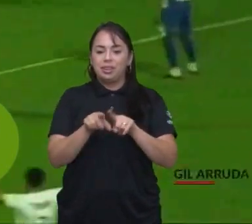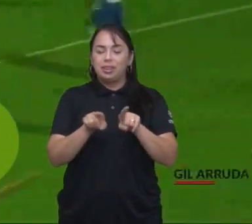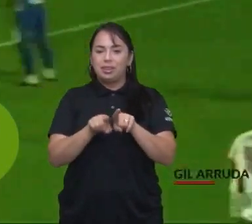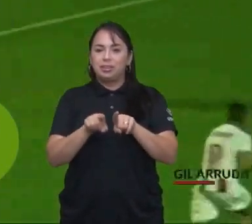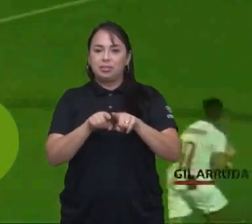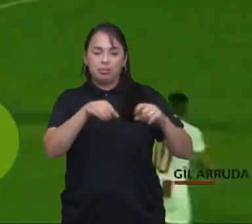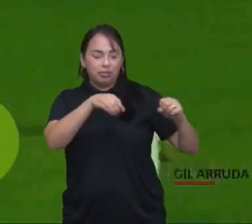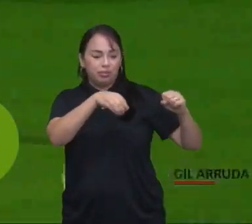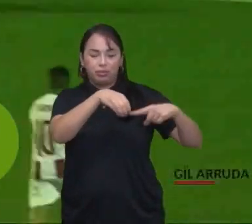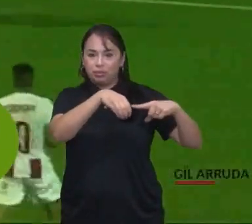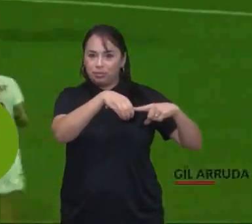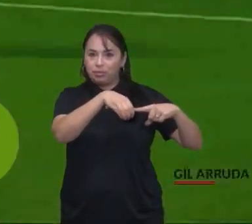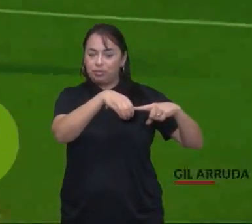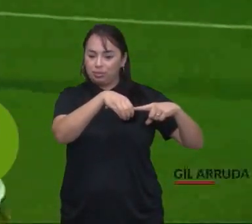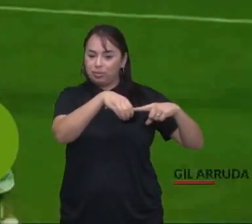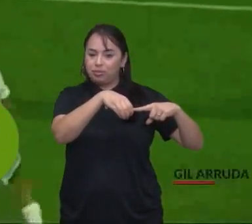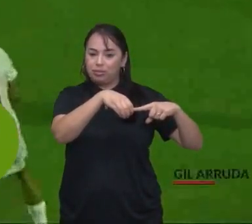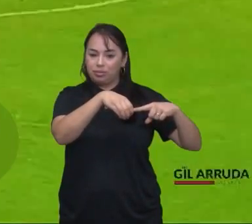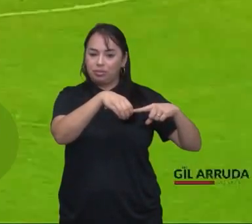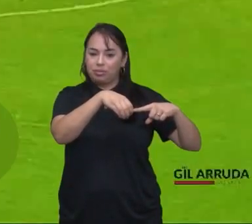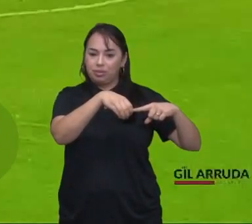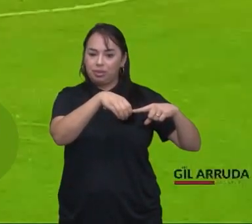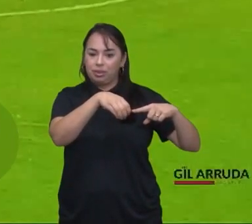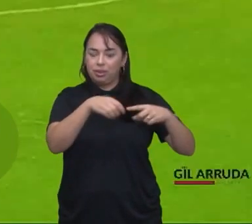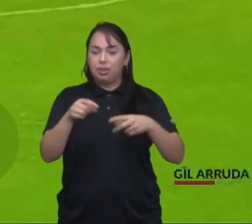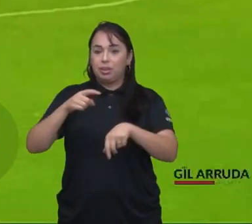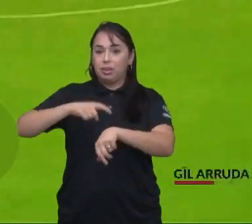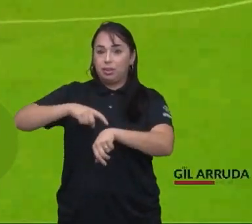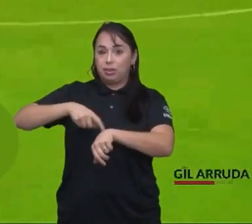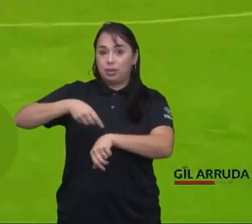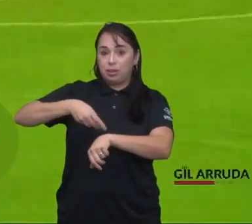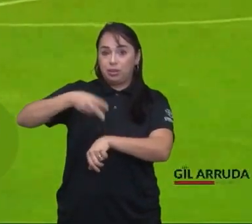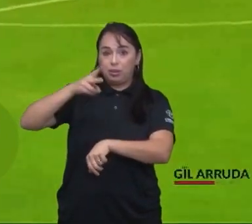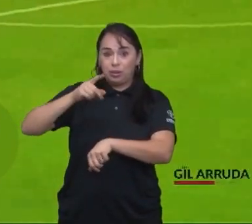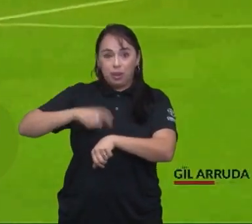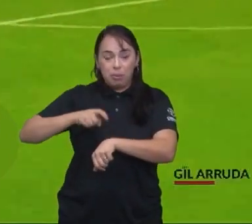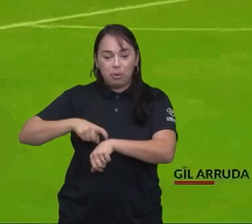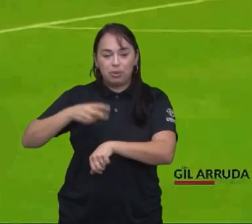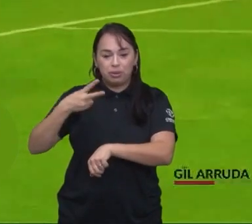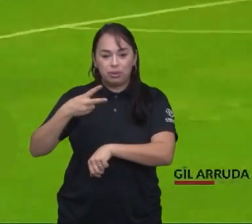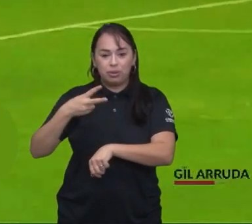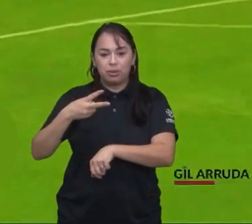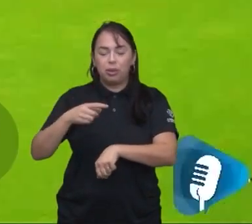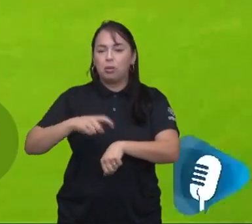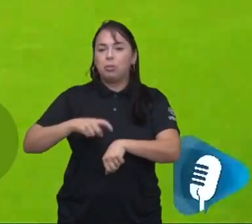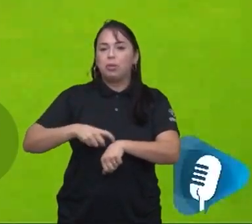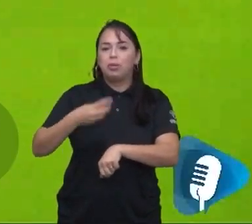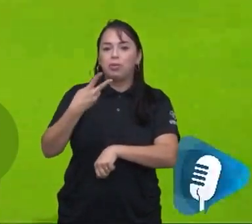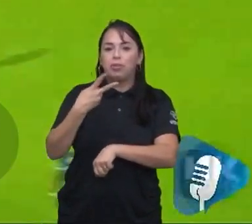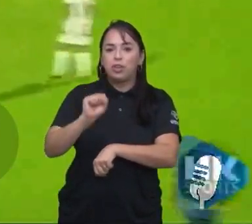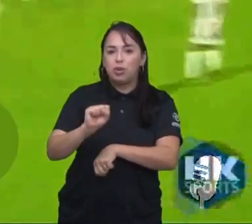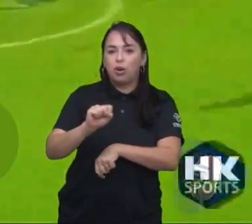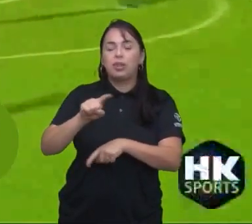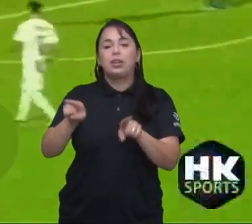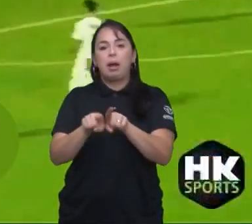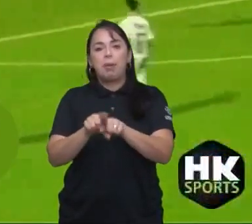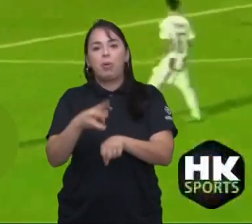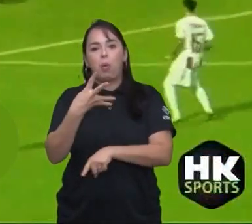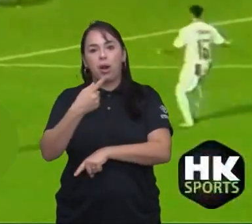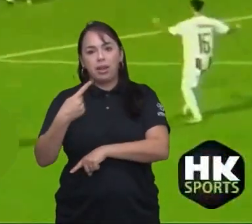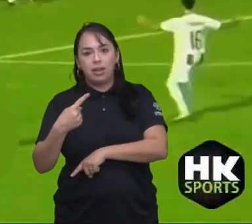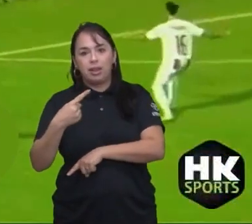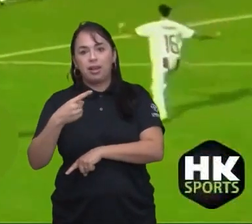abriu o placar para o Noroeste. No segundo tempo, Luiz Thiago, aos 28 e também aos 41